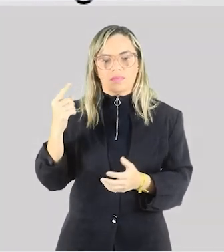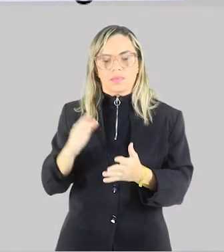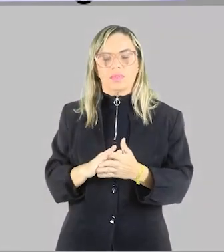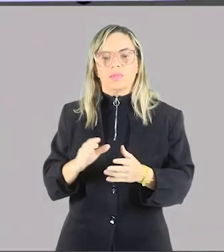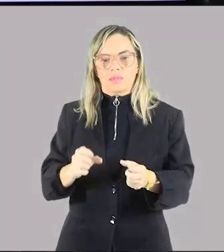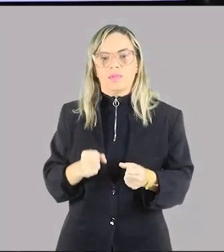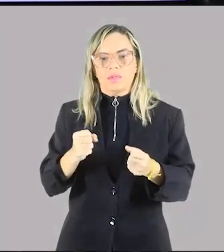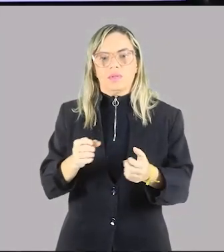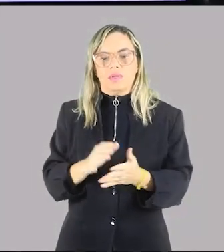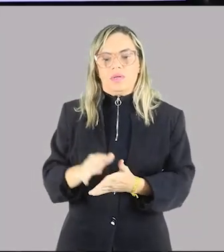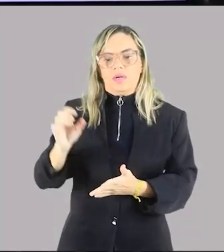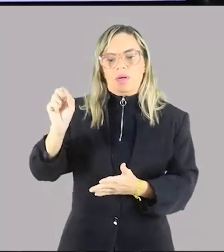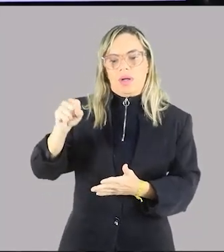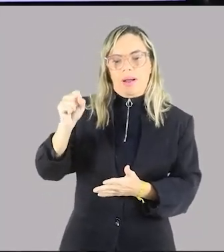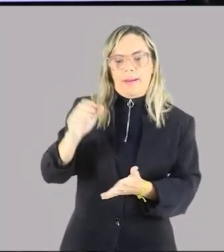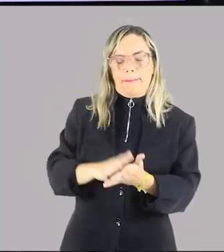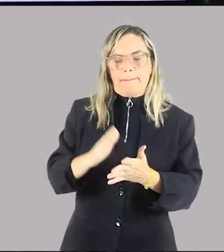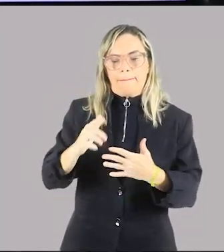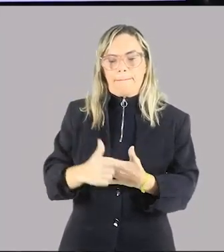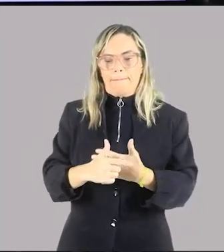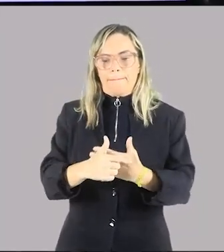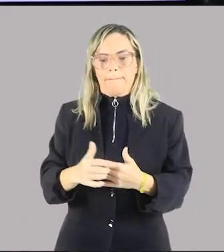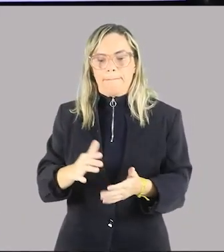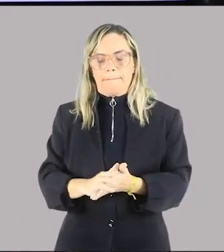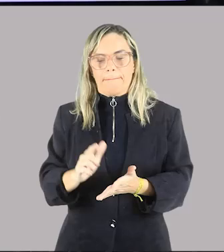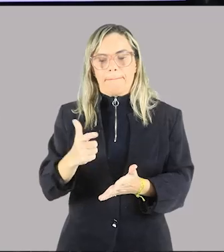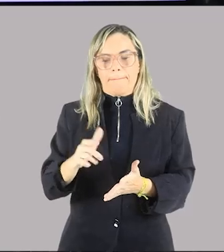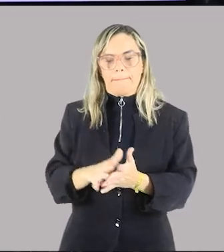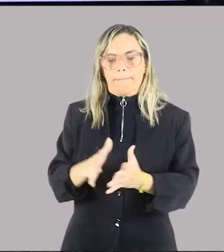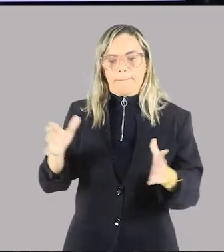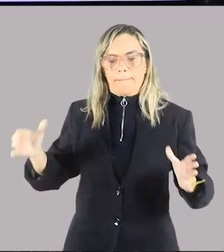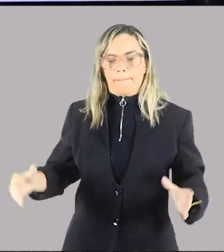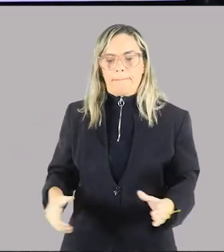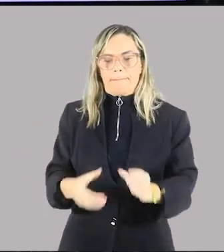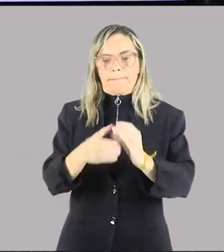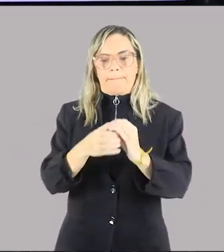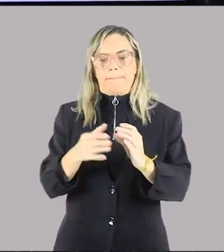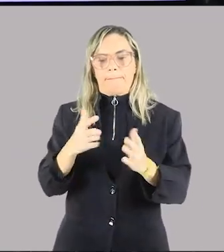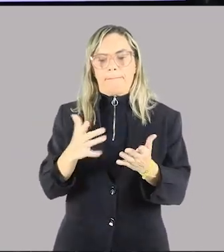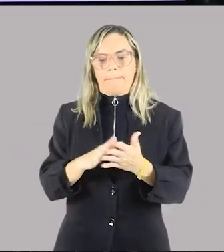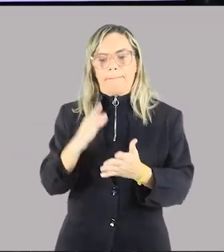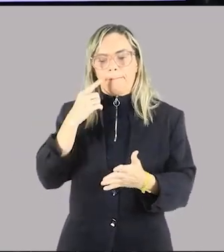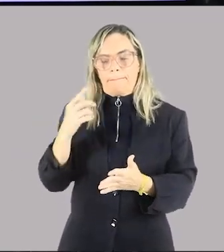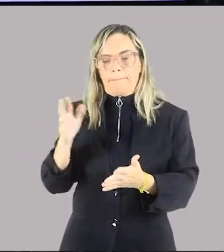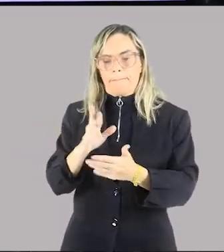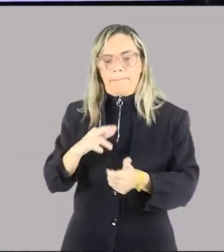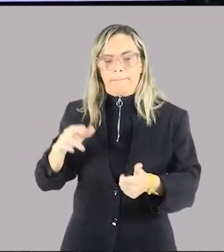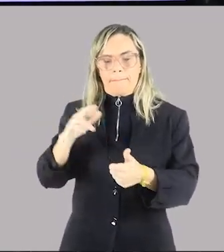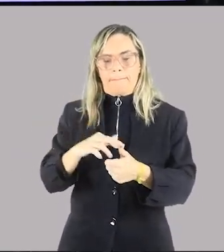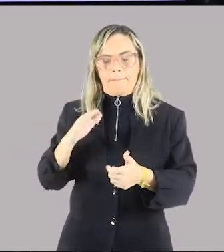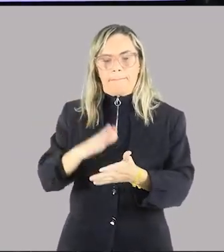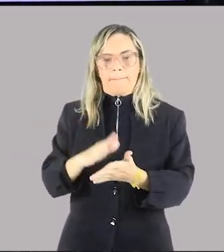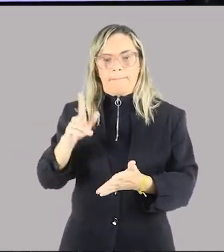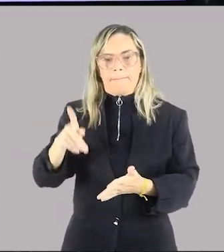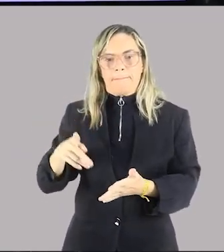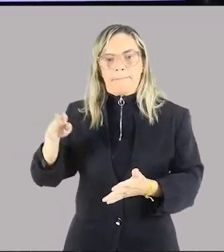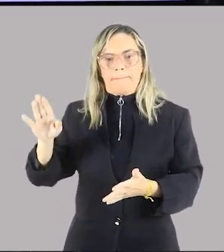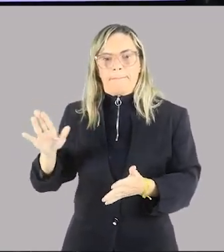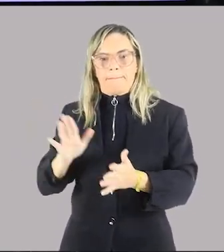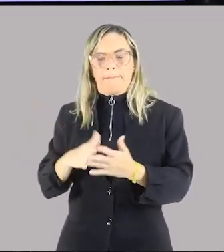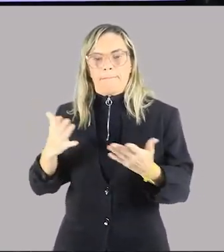possível, sim, o exercício de funções sem vínculos a cargos públicos. Esse exercício de funções sem vínculos é possível através